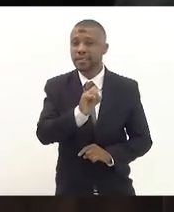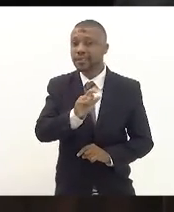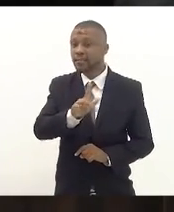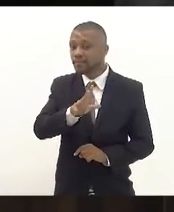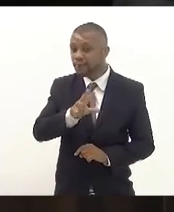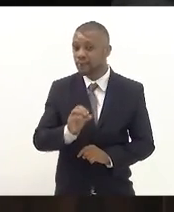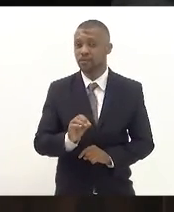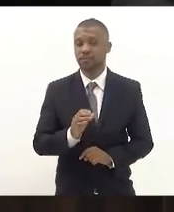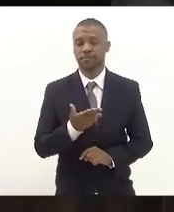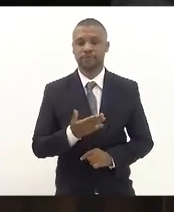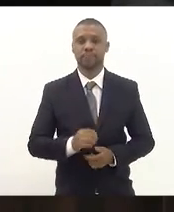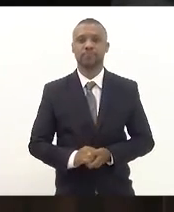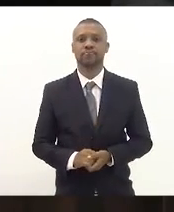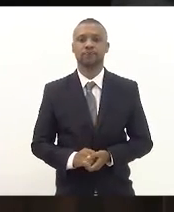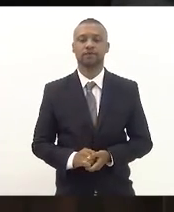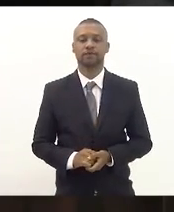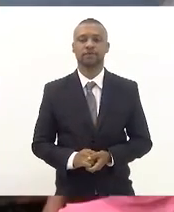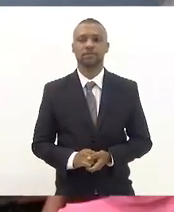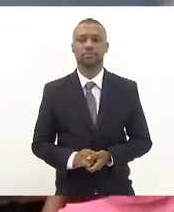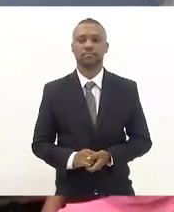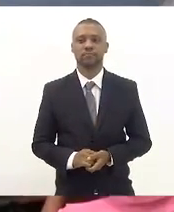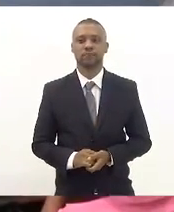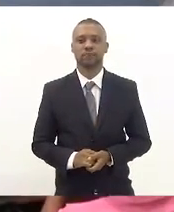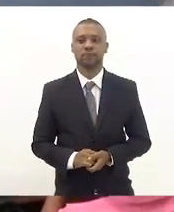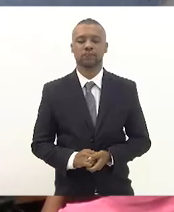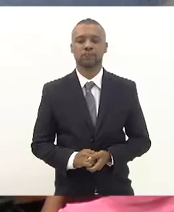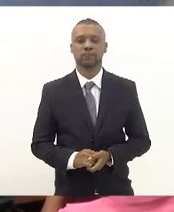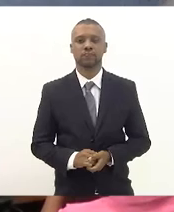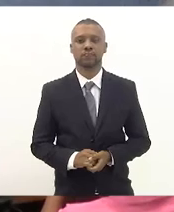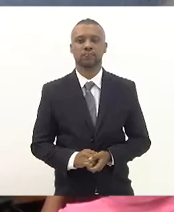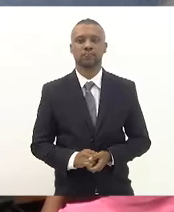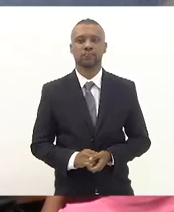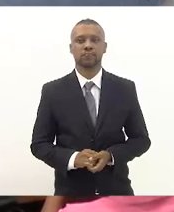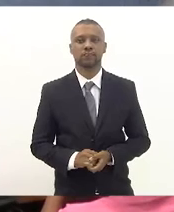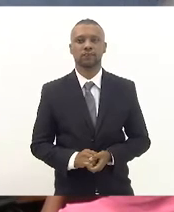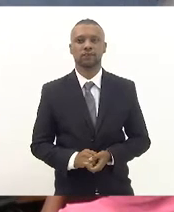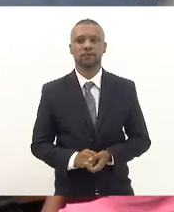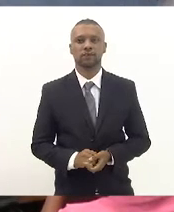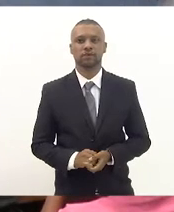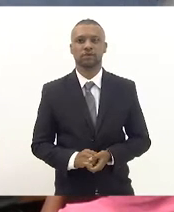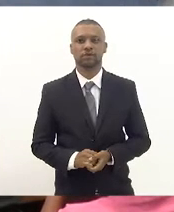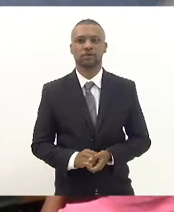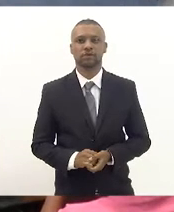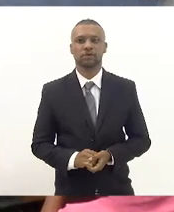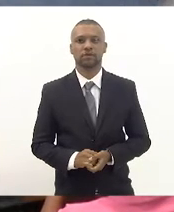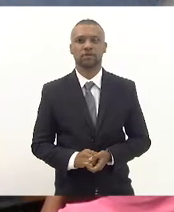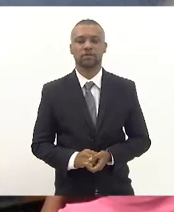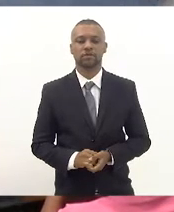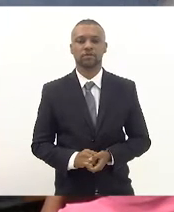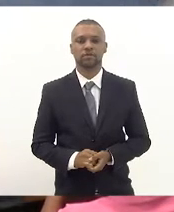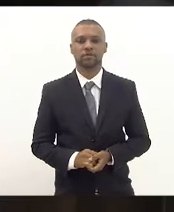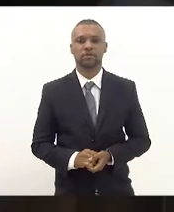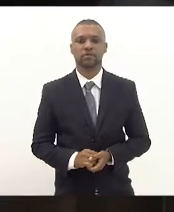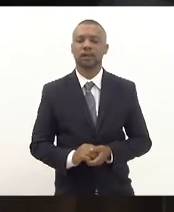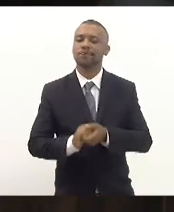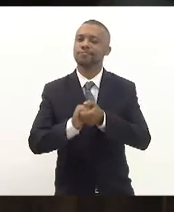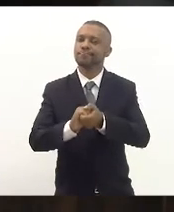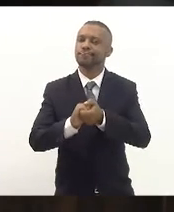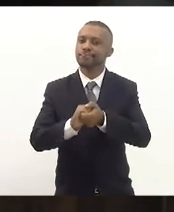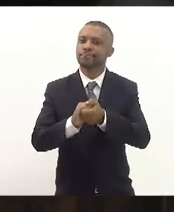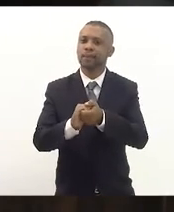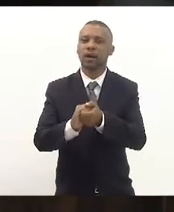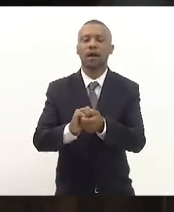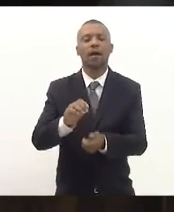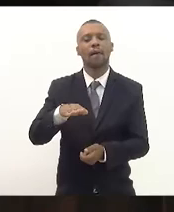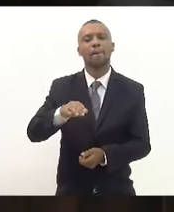e tenta ver o cheiro na vagina durante a linha Marília Maria da Feira Oi dona cumprimentar que o